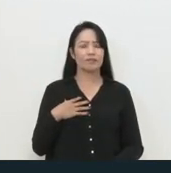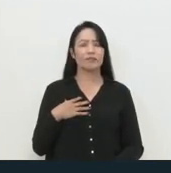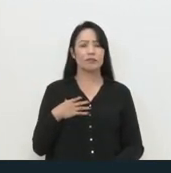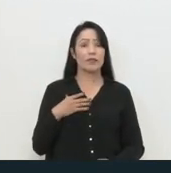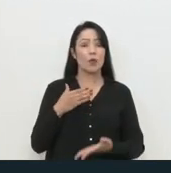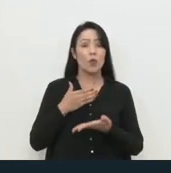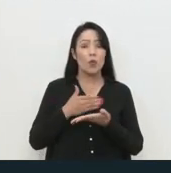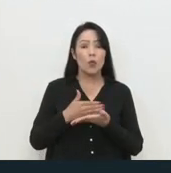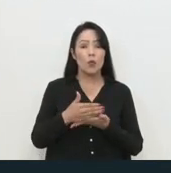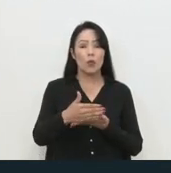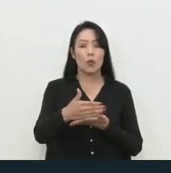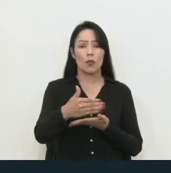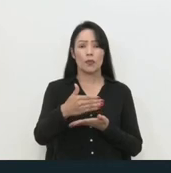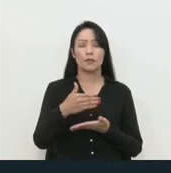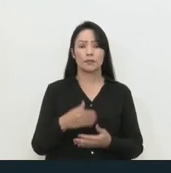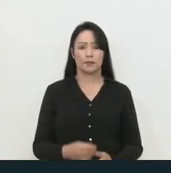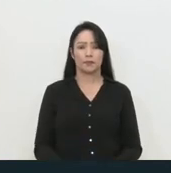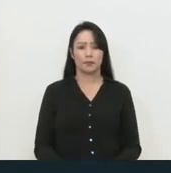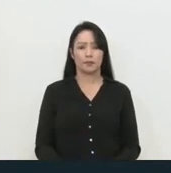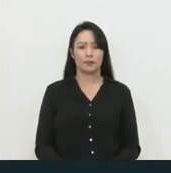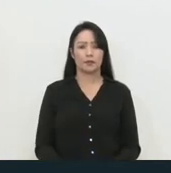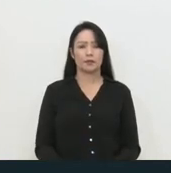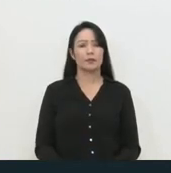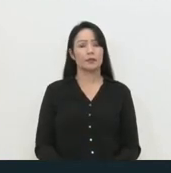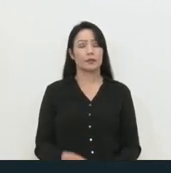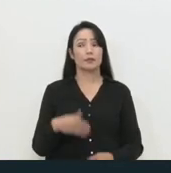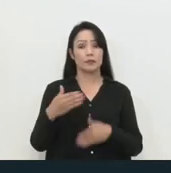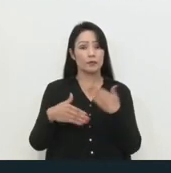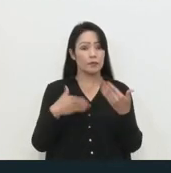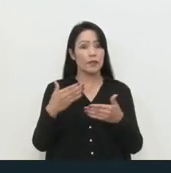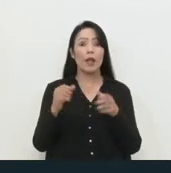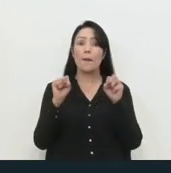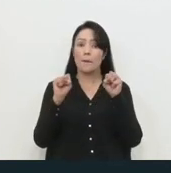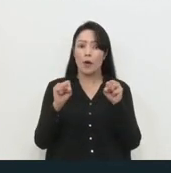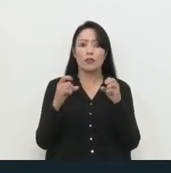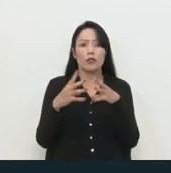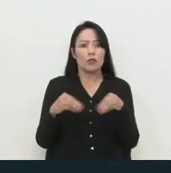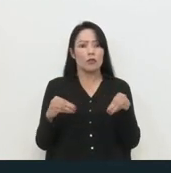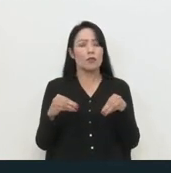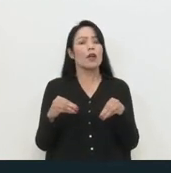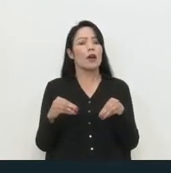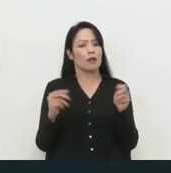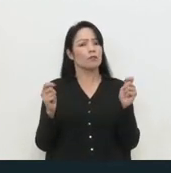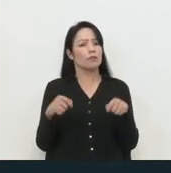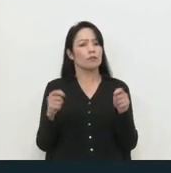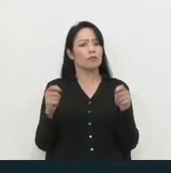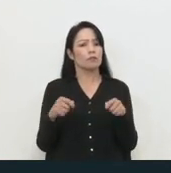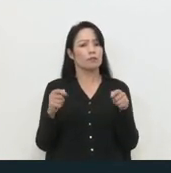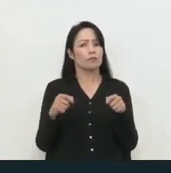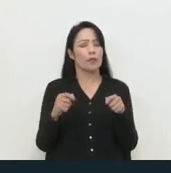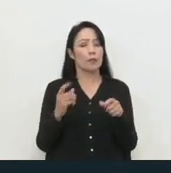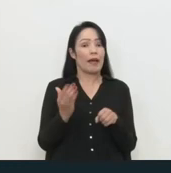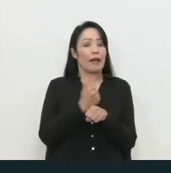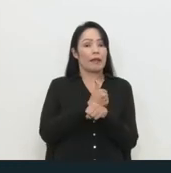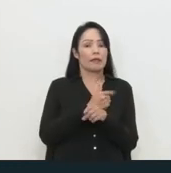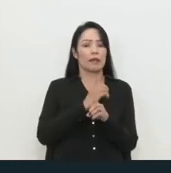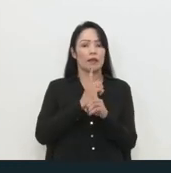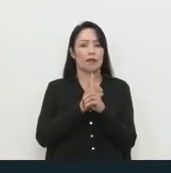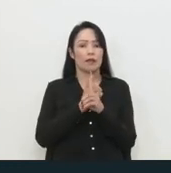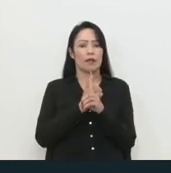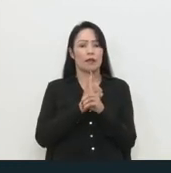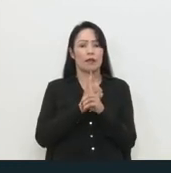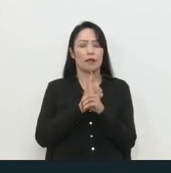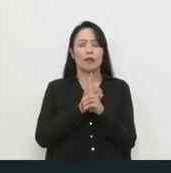início a probabilidade de cura ela é muito grande graças a Deus ela é muito grande mas infelizmente